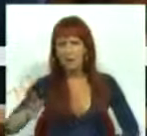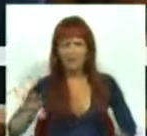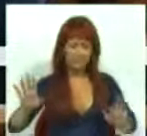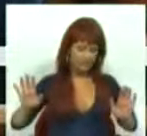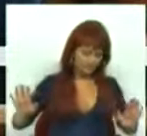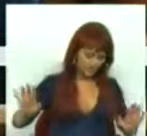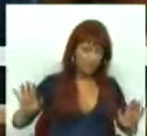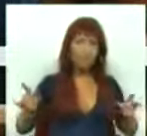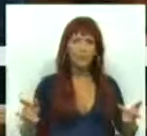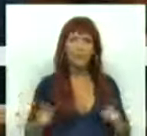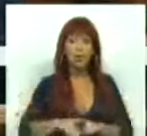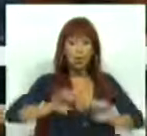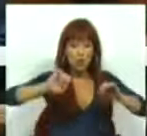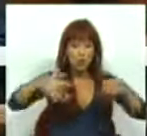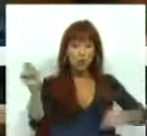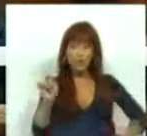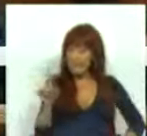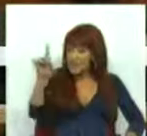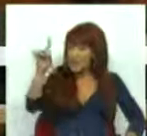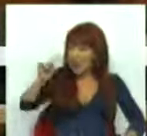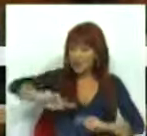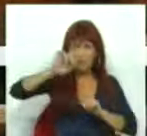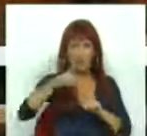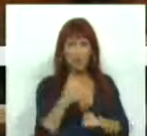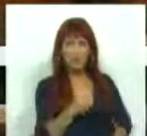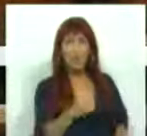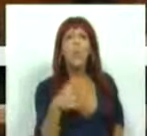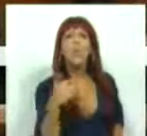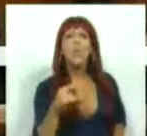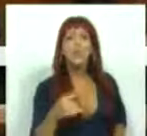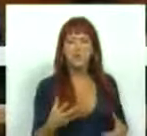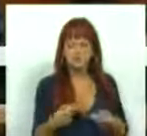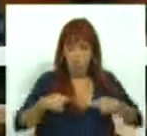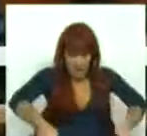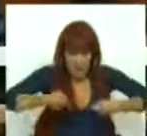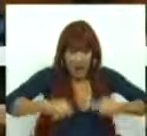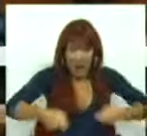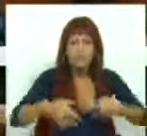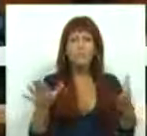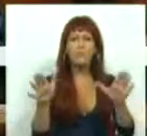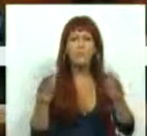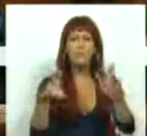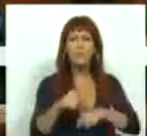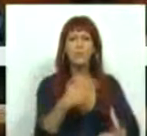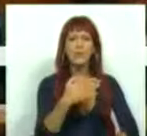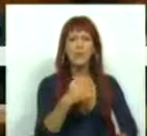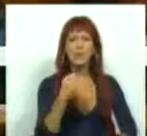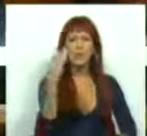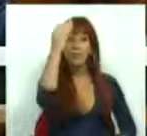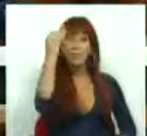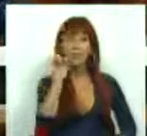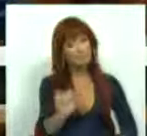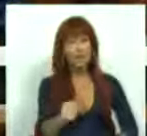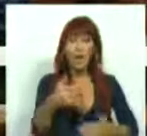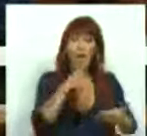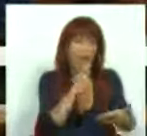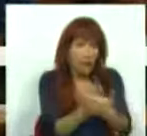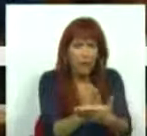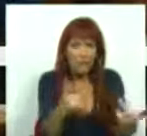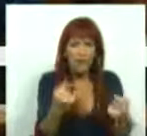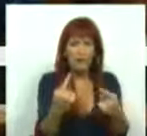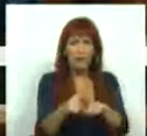Ou seja, nos primeiros 6 meses de 2011 foi consumido aproximadamente 70% do